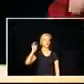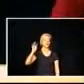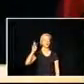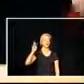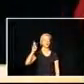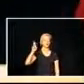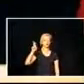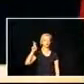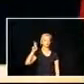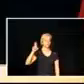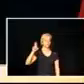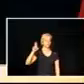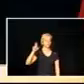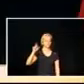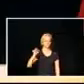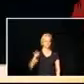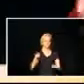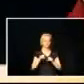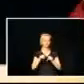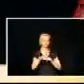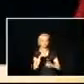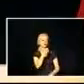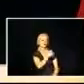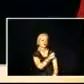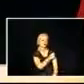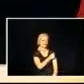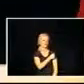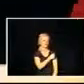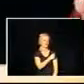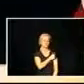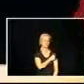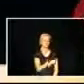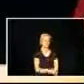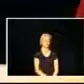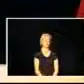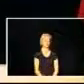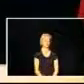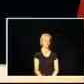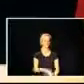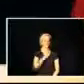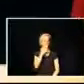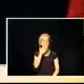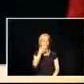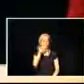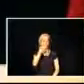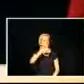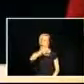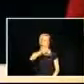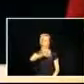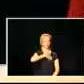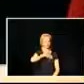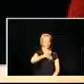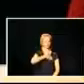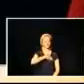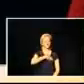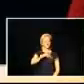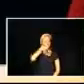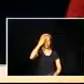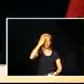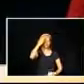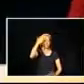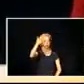atendendo, atuando e que merecem condição digna e melhores salários. Muito obrigada. São essas minhas considerações, senhor